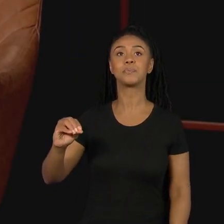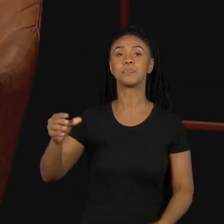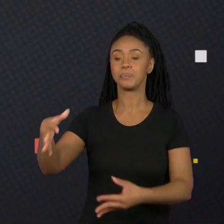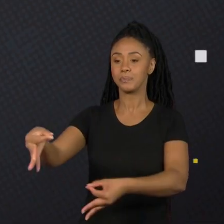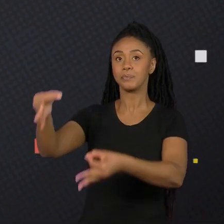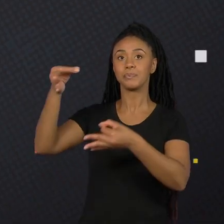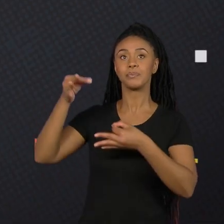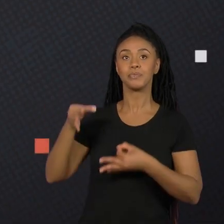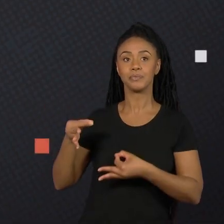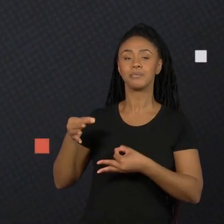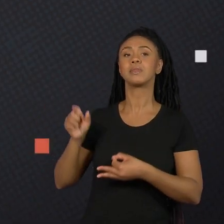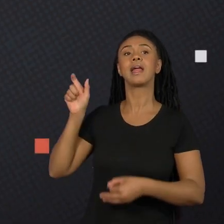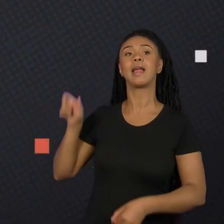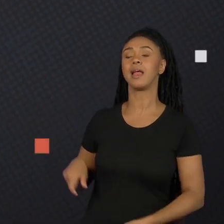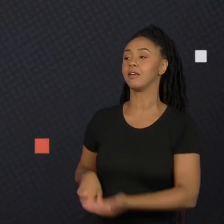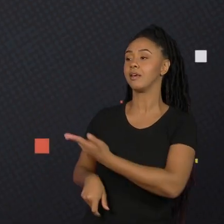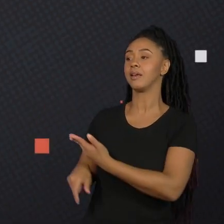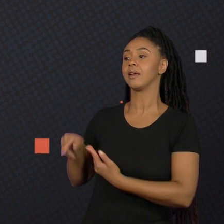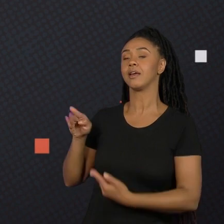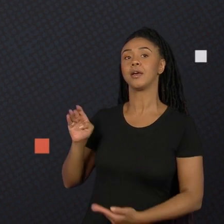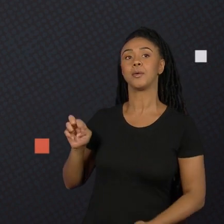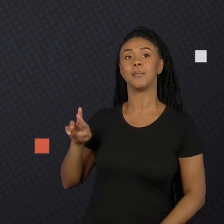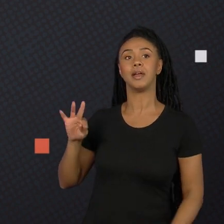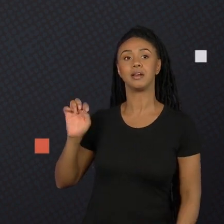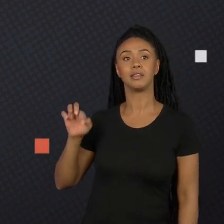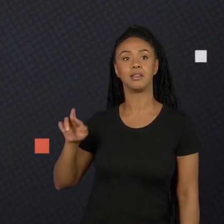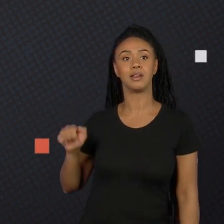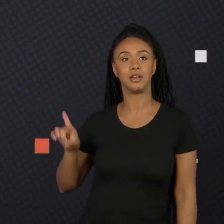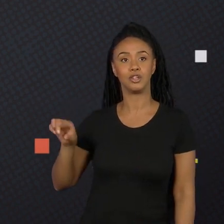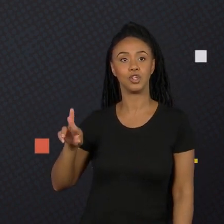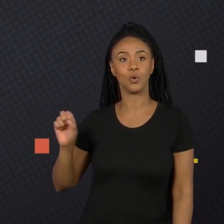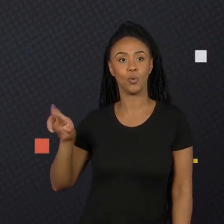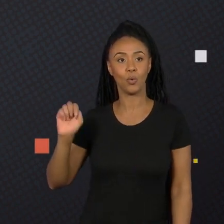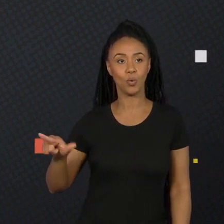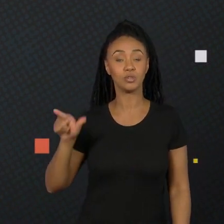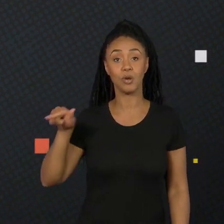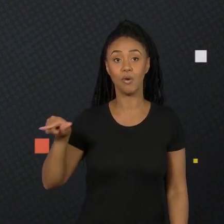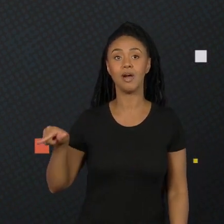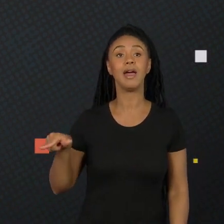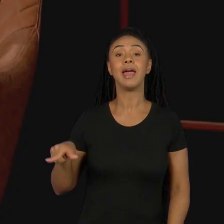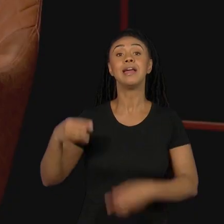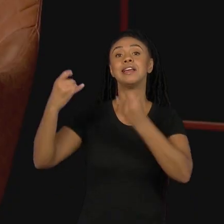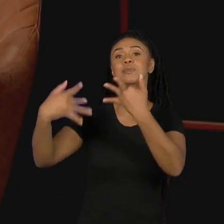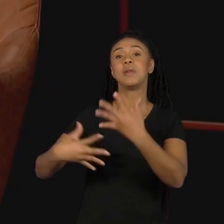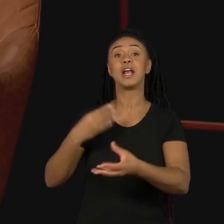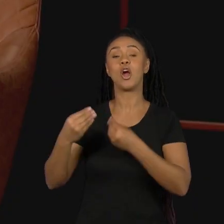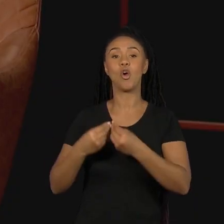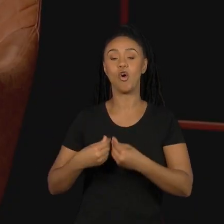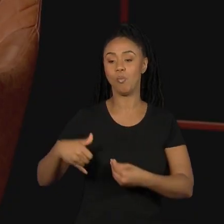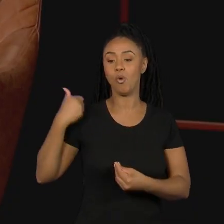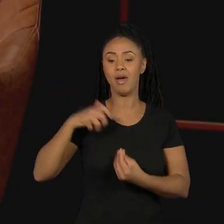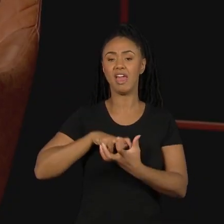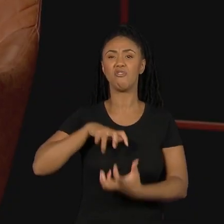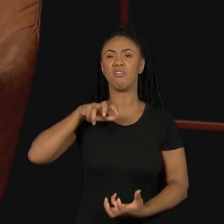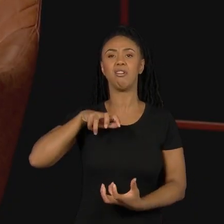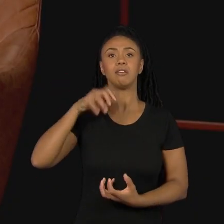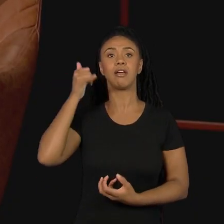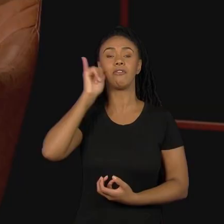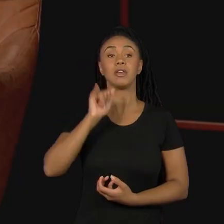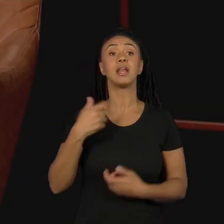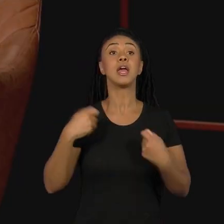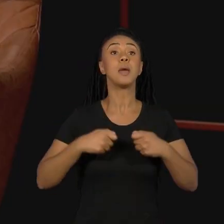pelo Bertrand Russell, que escreveu Contra 92, Como Não Envelhecer. Ele dizia que a gente tem que escolher os